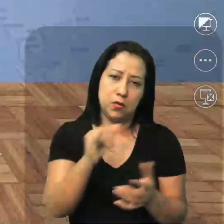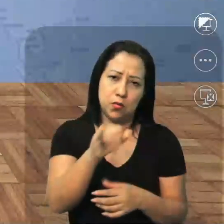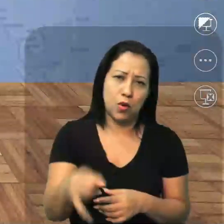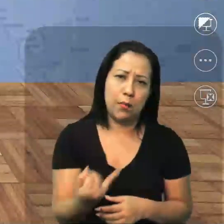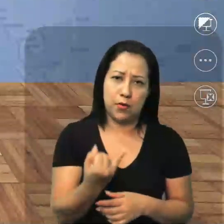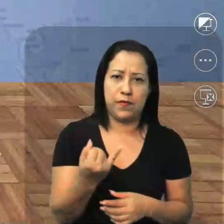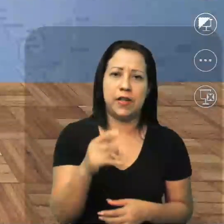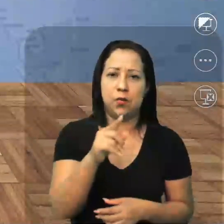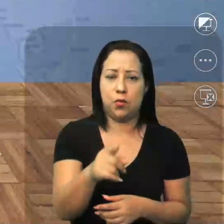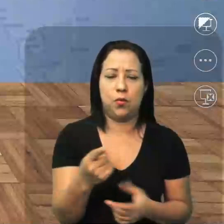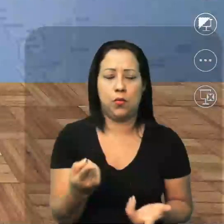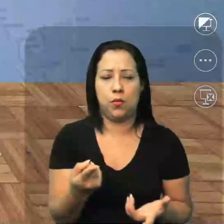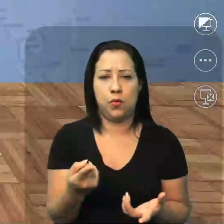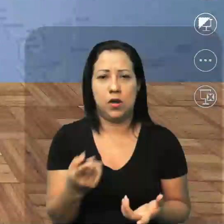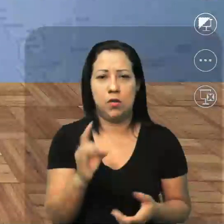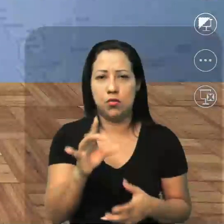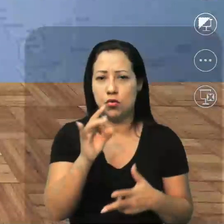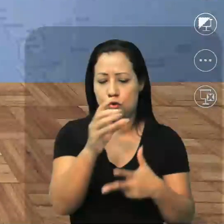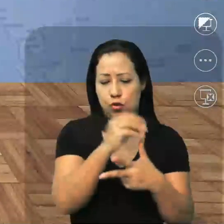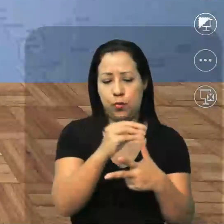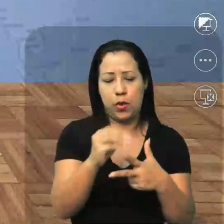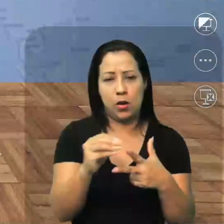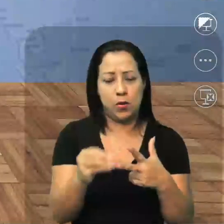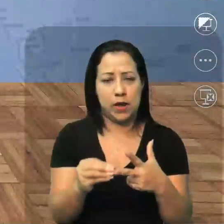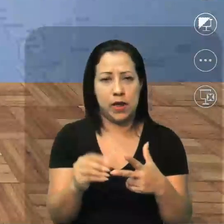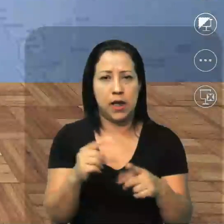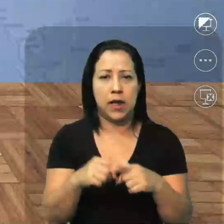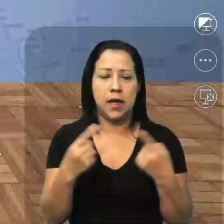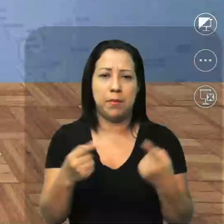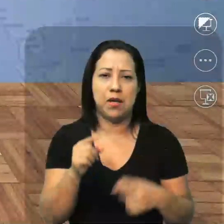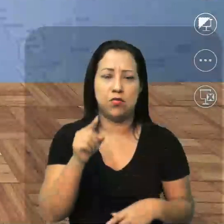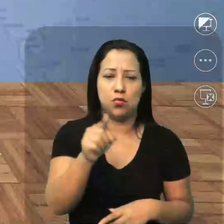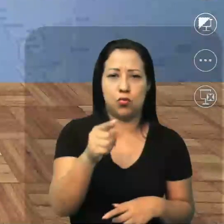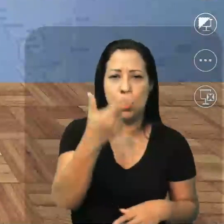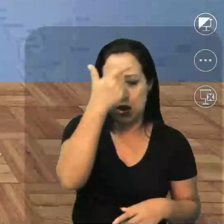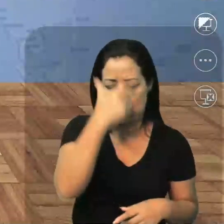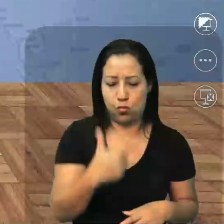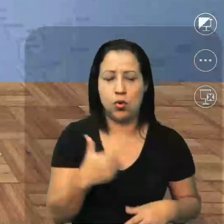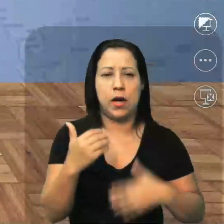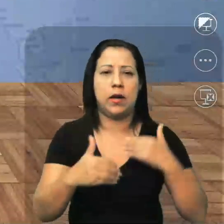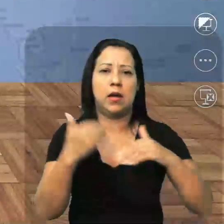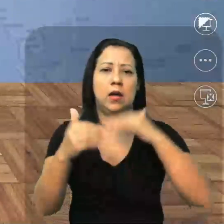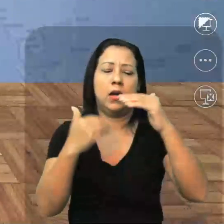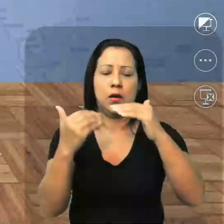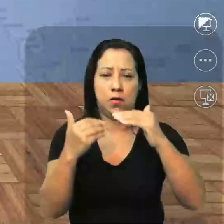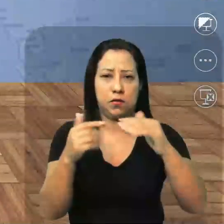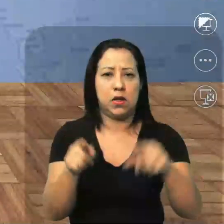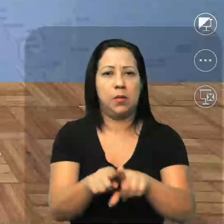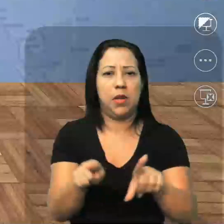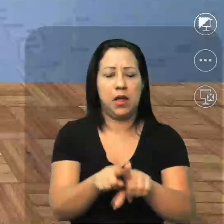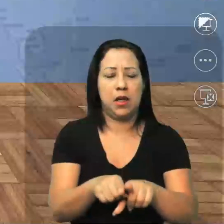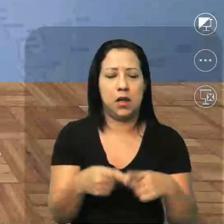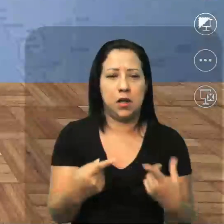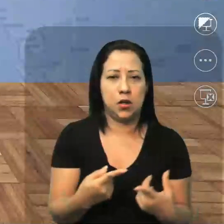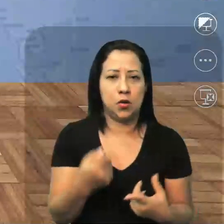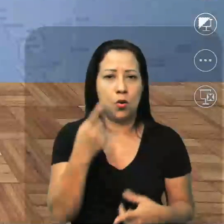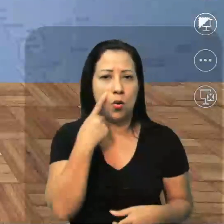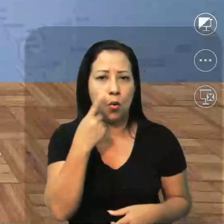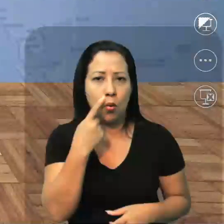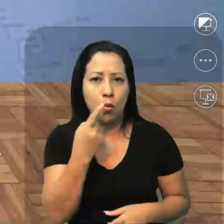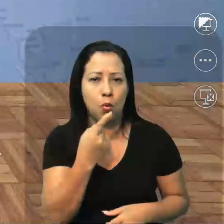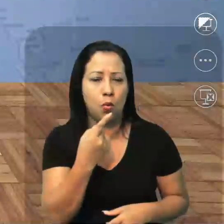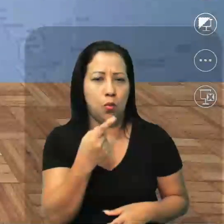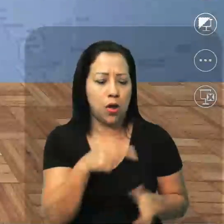você, não apenas só para o Enem, mas para o seu crescimento como pessoa, para a análise das